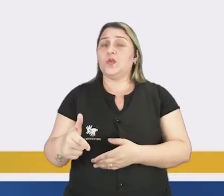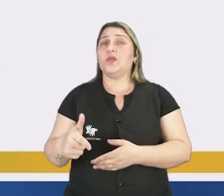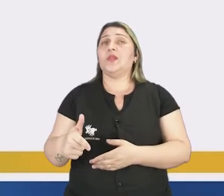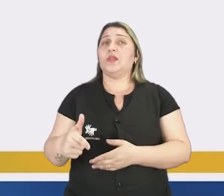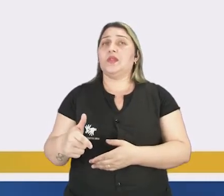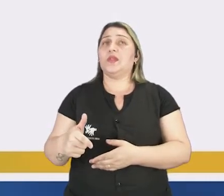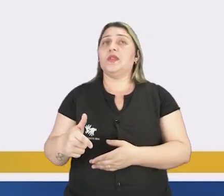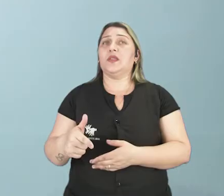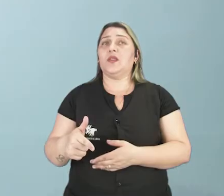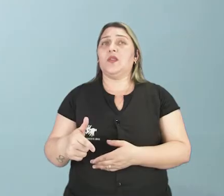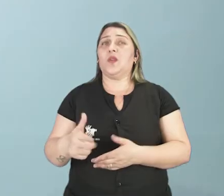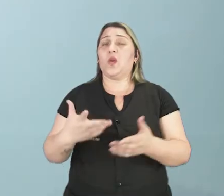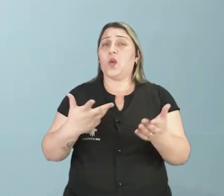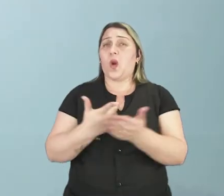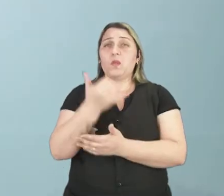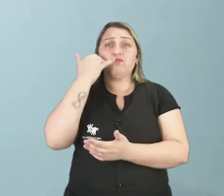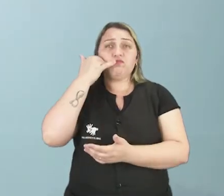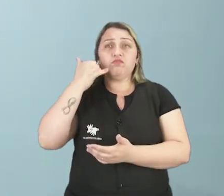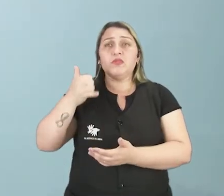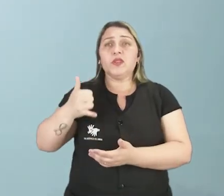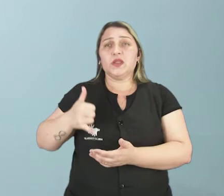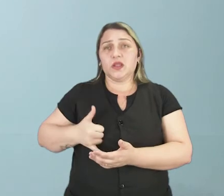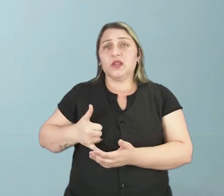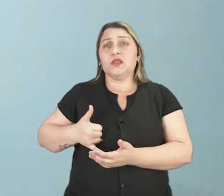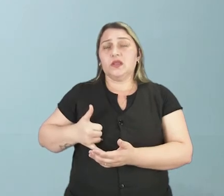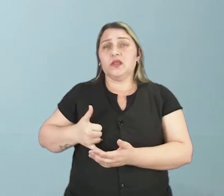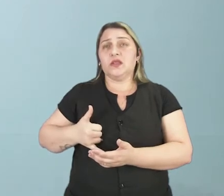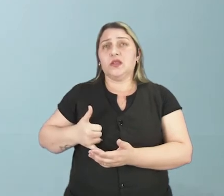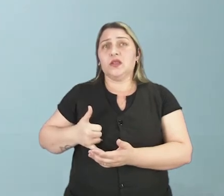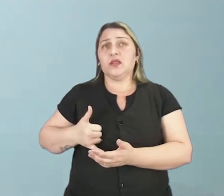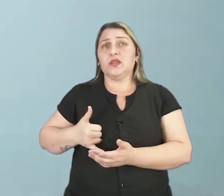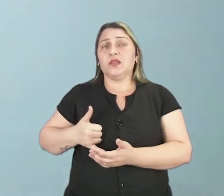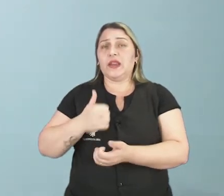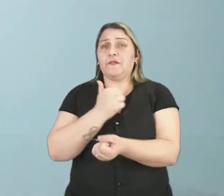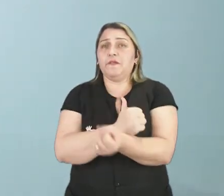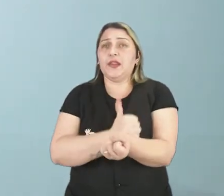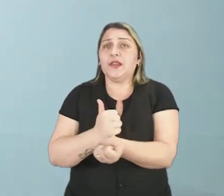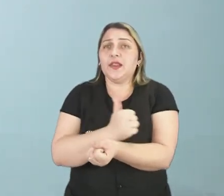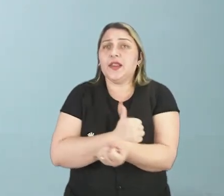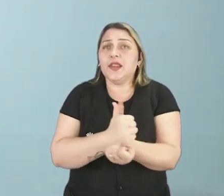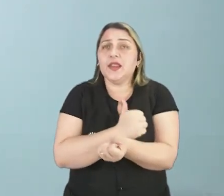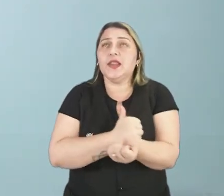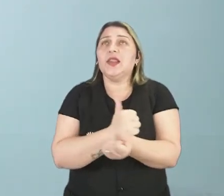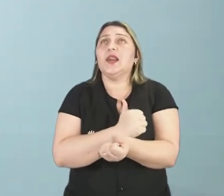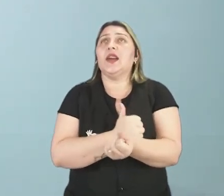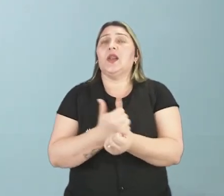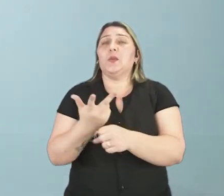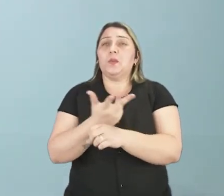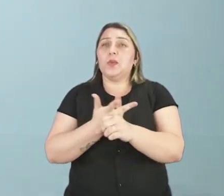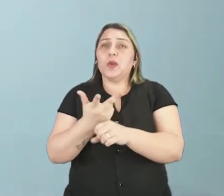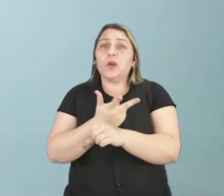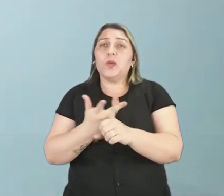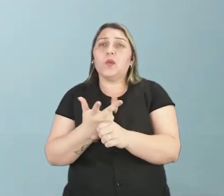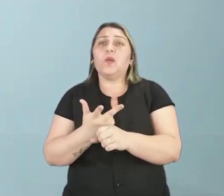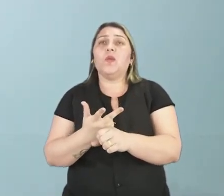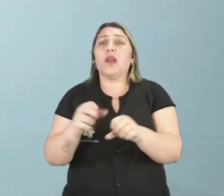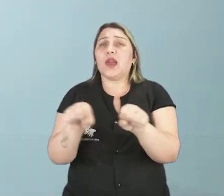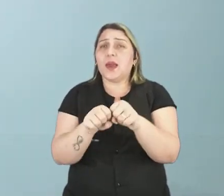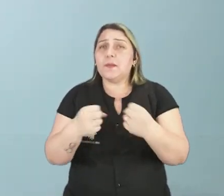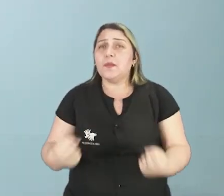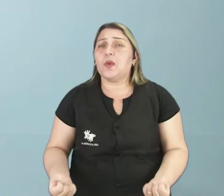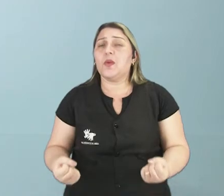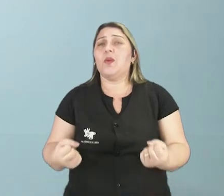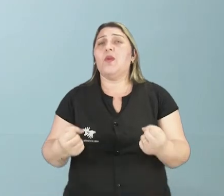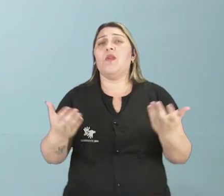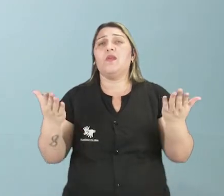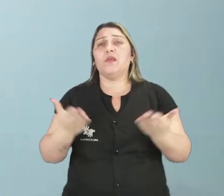Ou seja, você compra um celular, muitas vezes ele fica viciado, e você vai procurar uma peça, não tem,